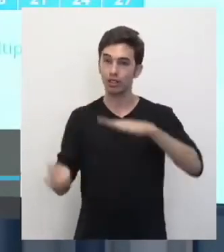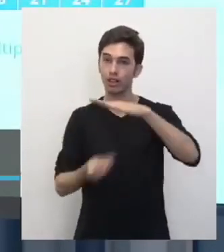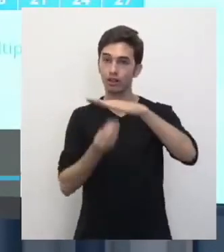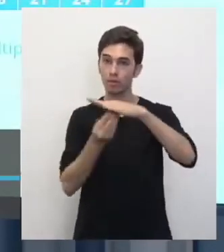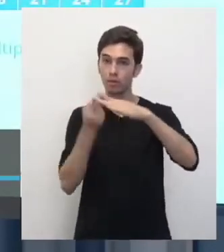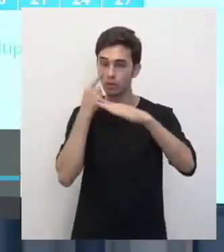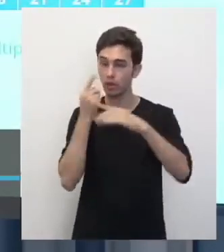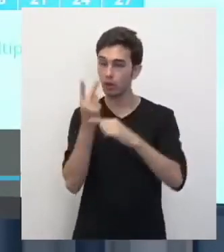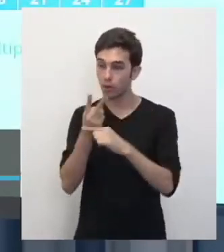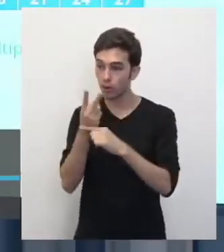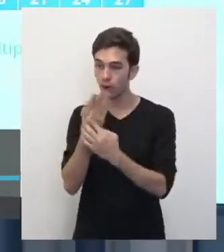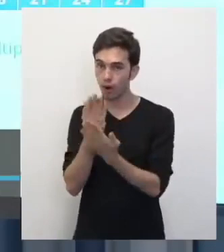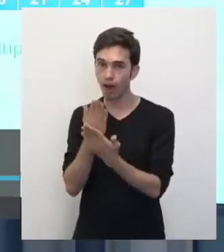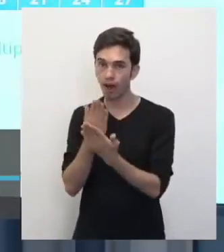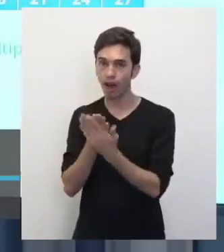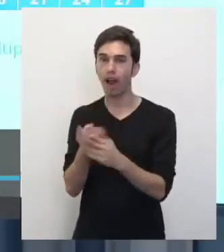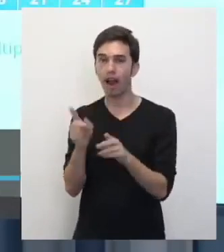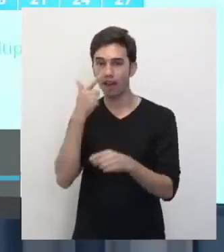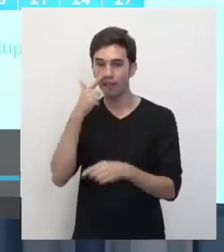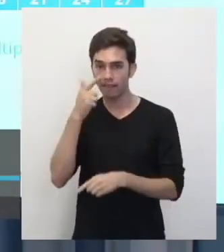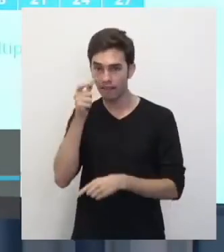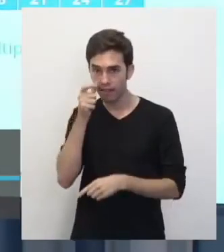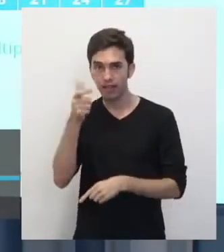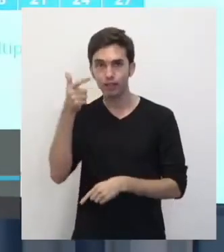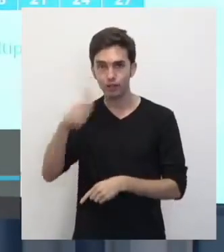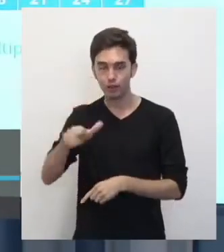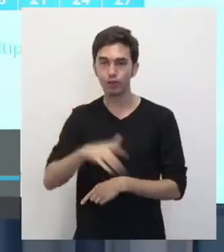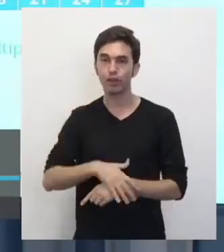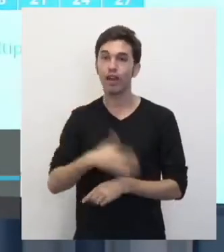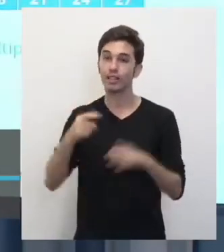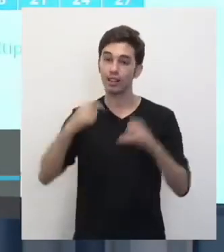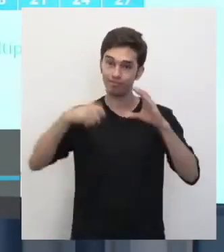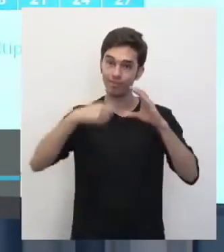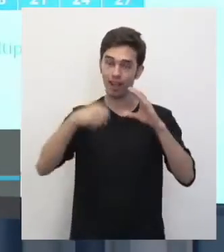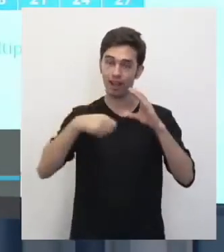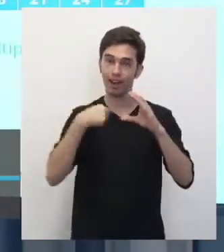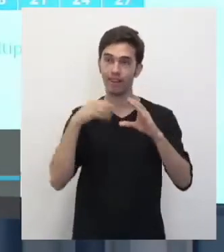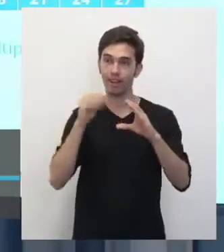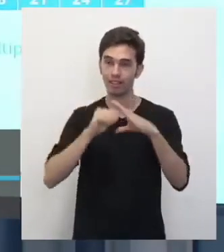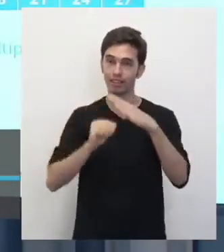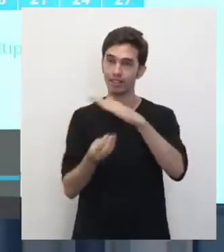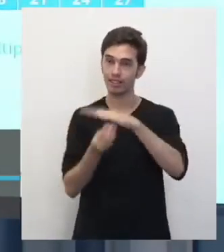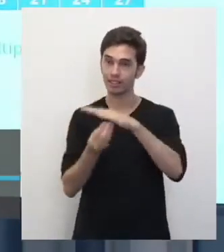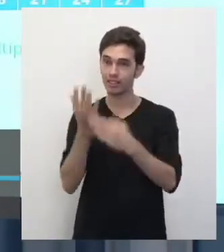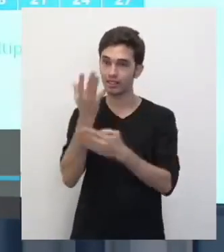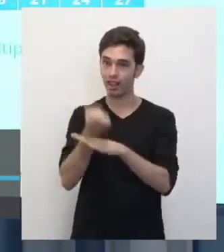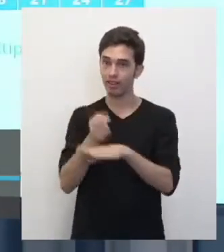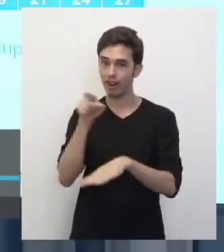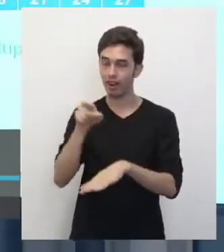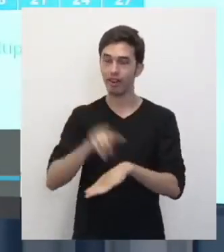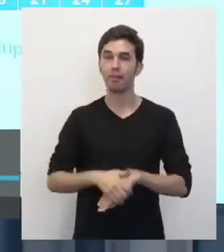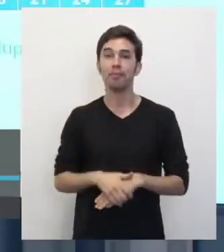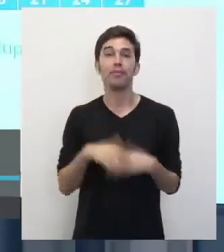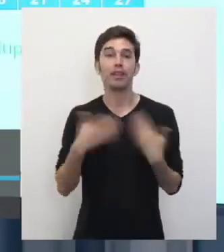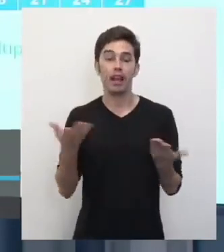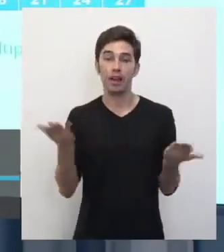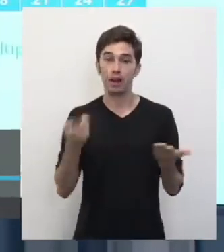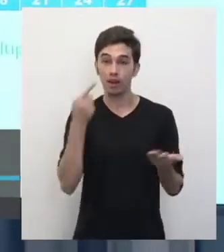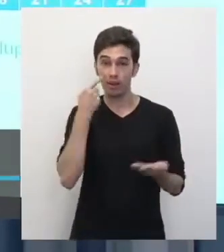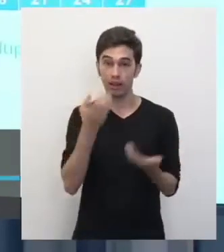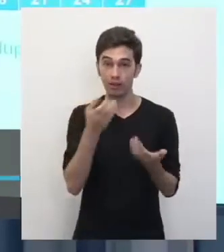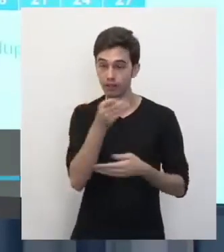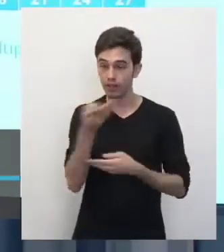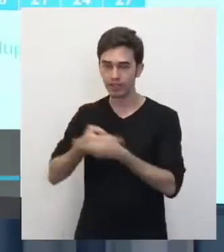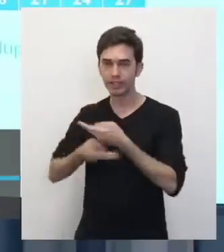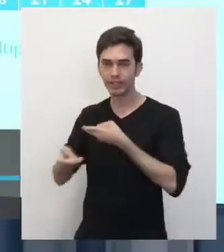deem uma olhada. Então, entrem lá no repositório, essa aula está gravada. Então, o que eu quero agora? Eu quero a interação de vocês com seus professores.